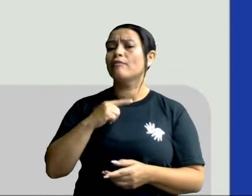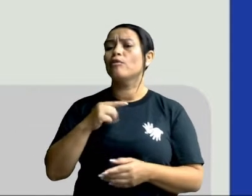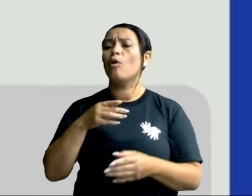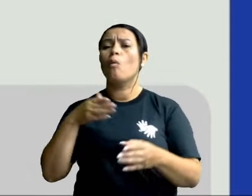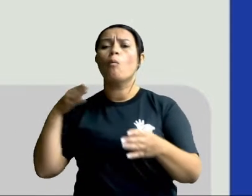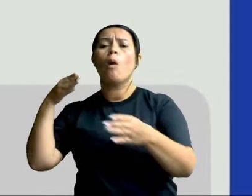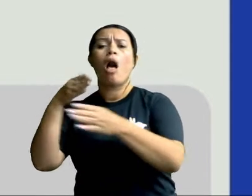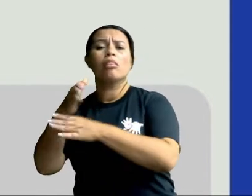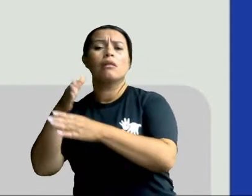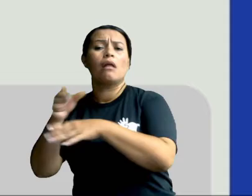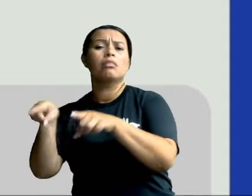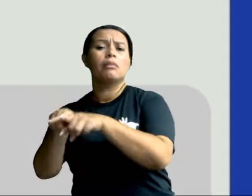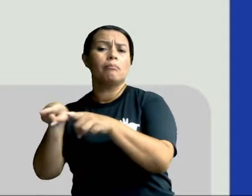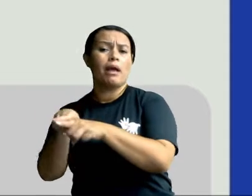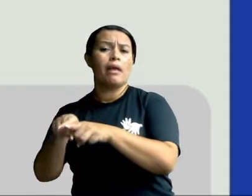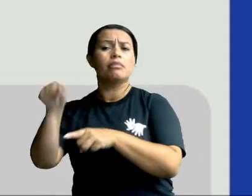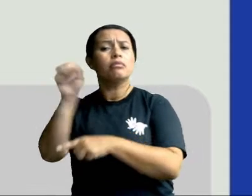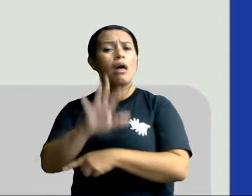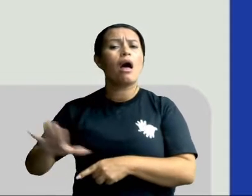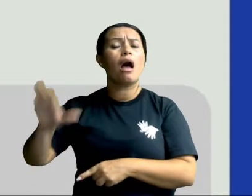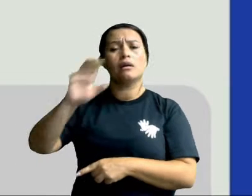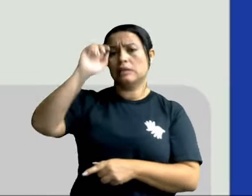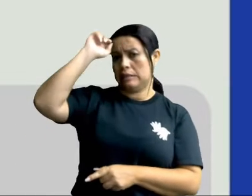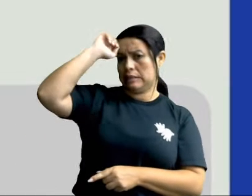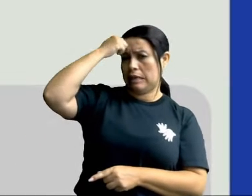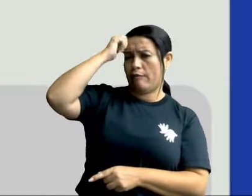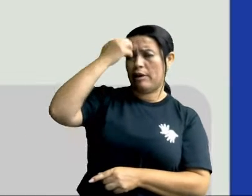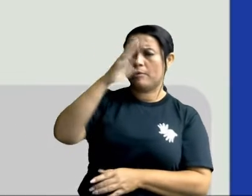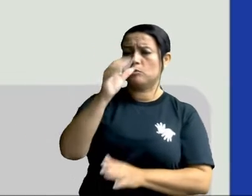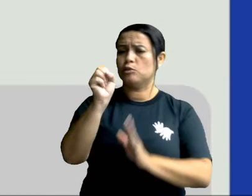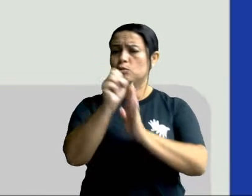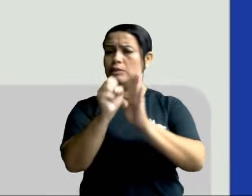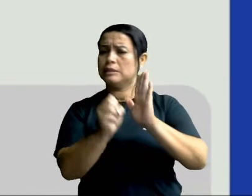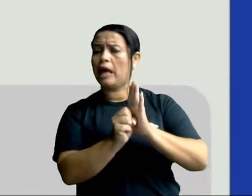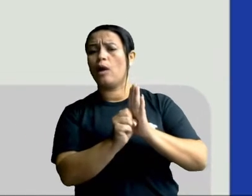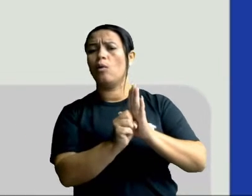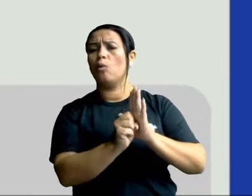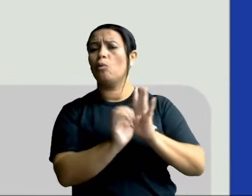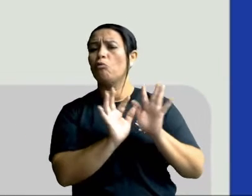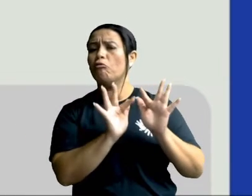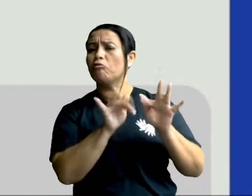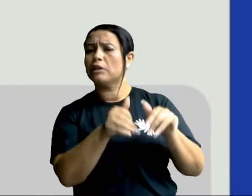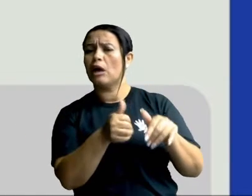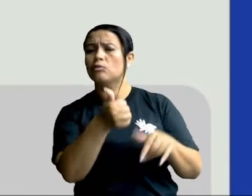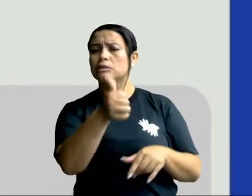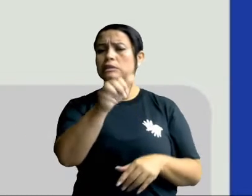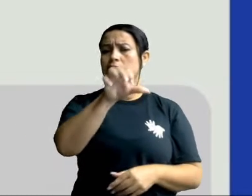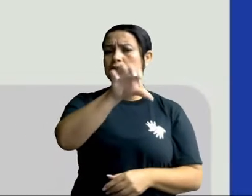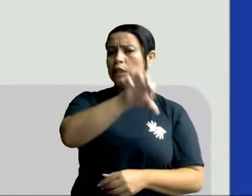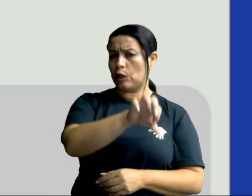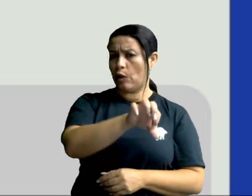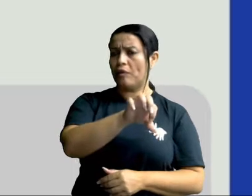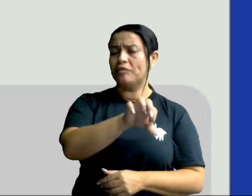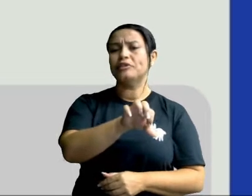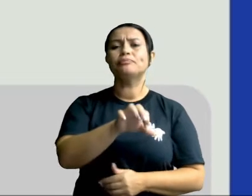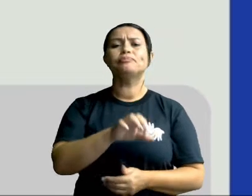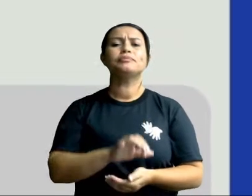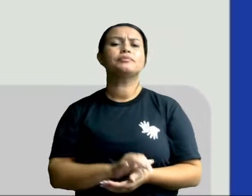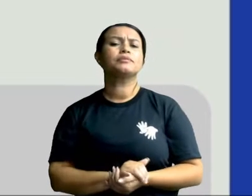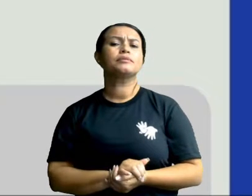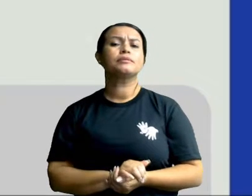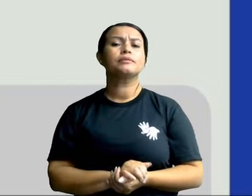Ásia e a África nessa época, né? Até o final do século, no final do século XIX.